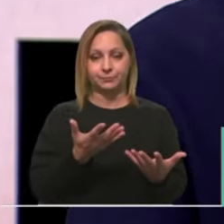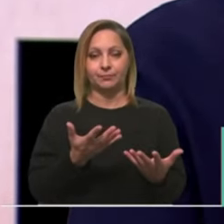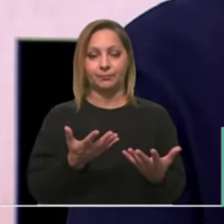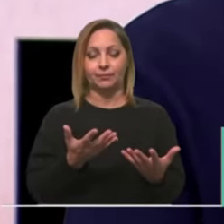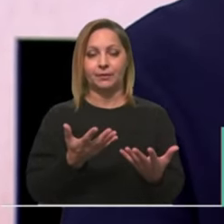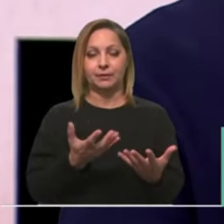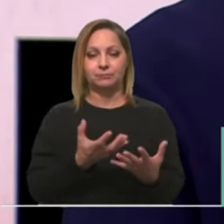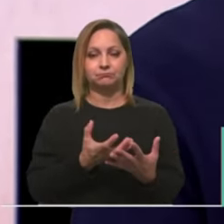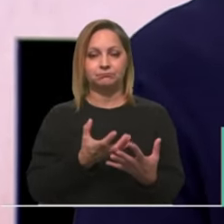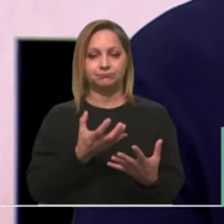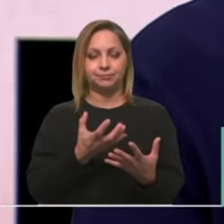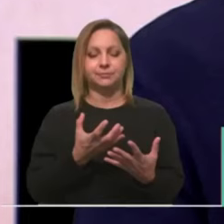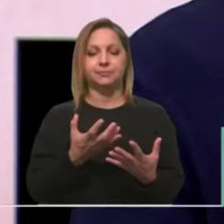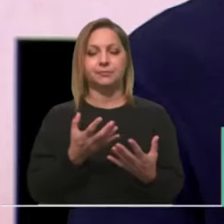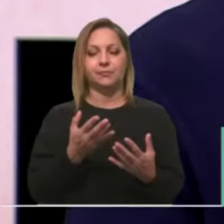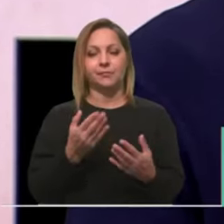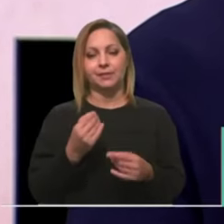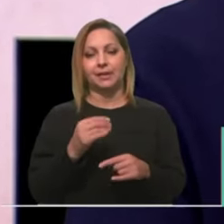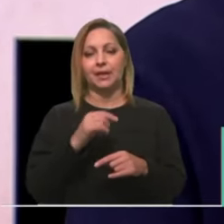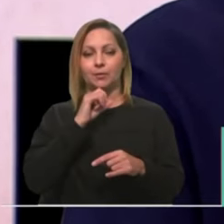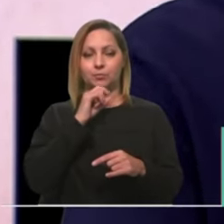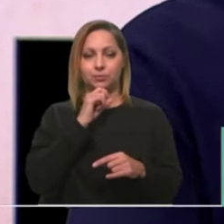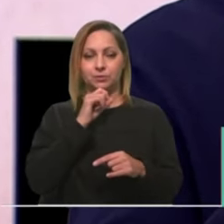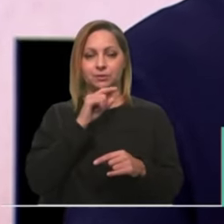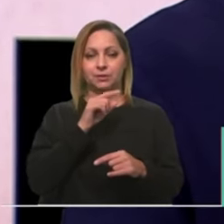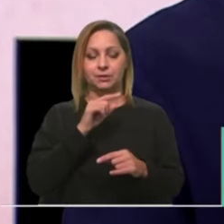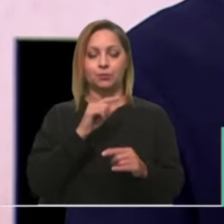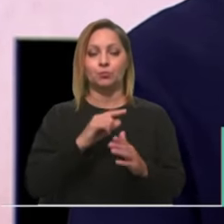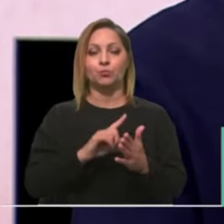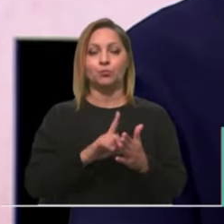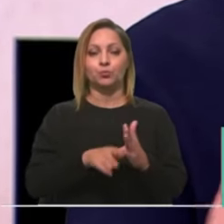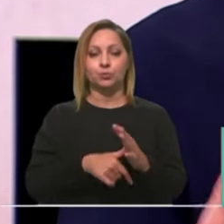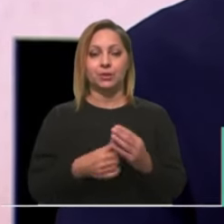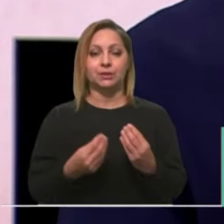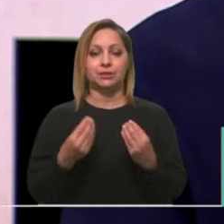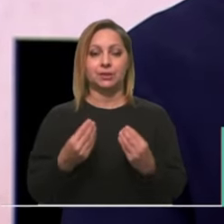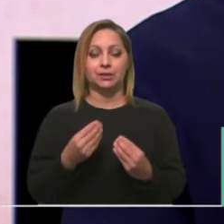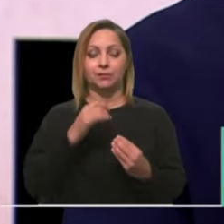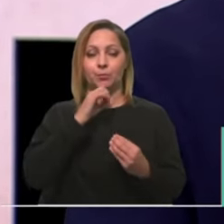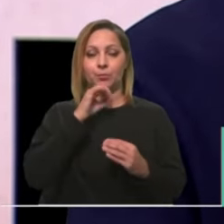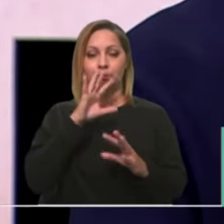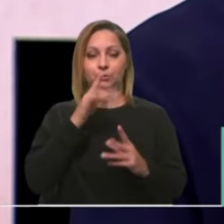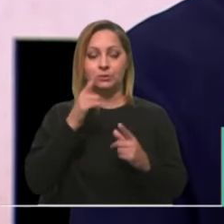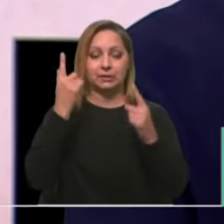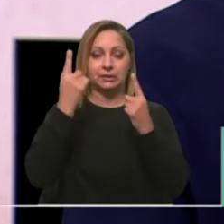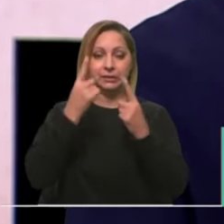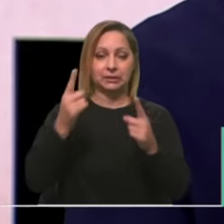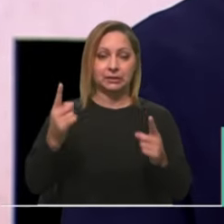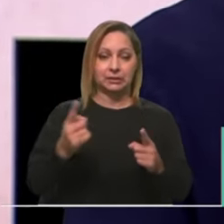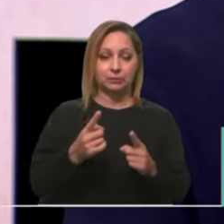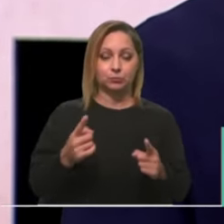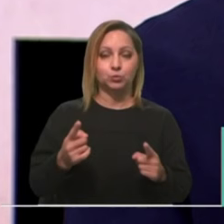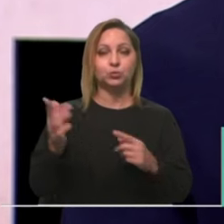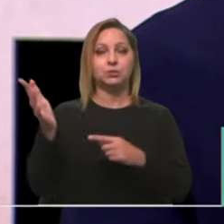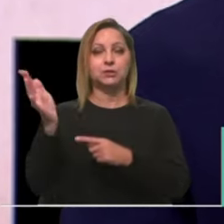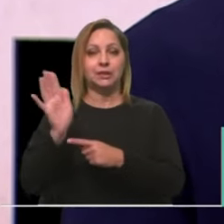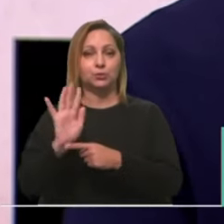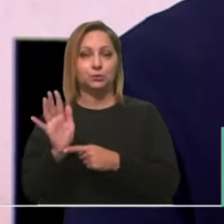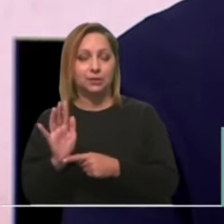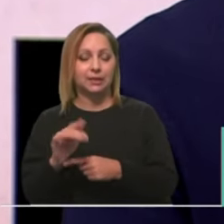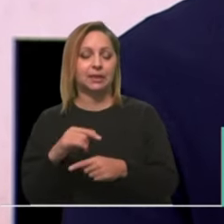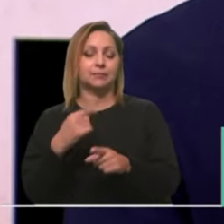cor. E é provável que aconteçam aí projetos incríveis, tanto a nível da música como cinematográfico, por aí.